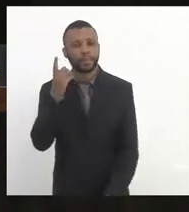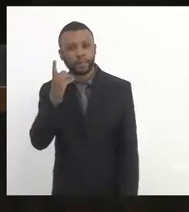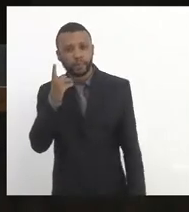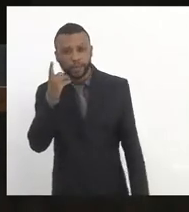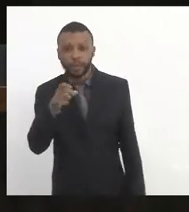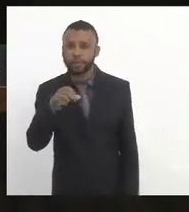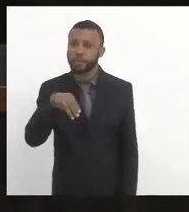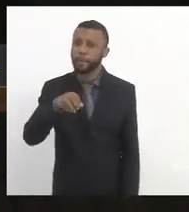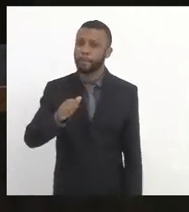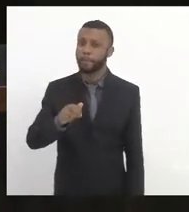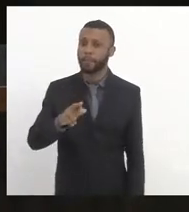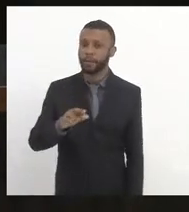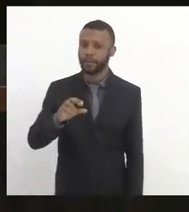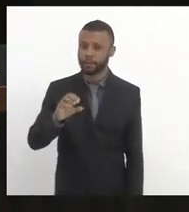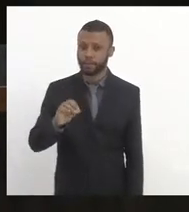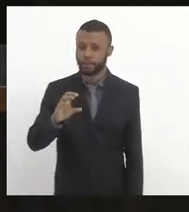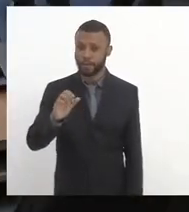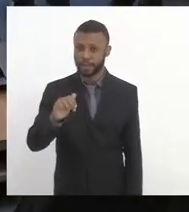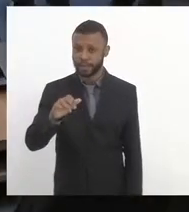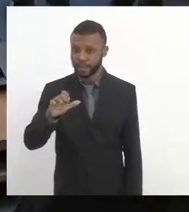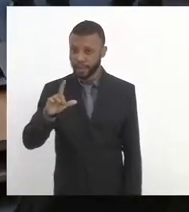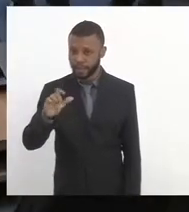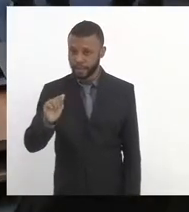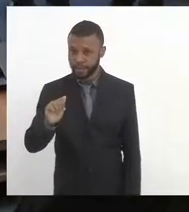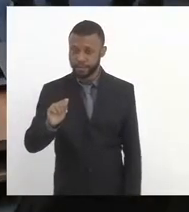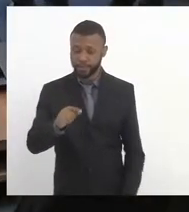Deputado Márcio Canella. Deputado Márcio Pacheco.